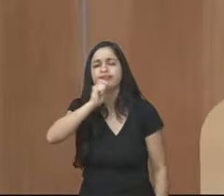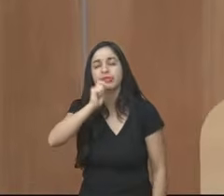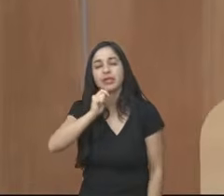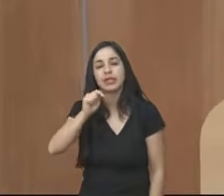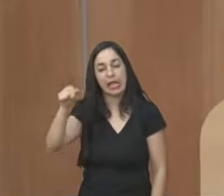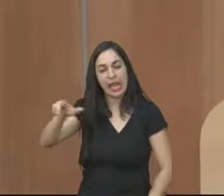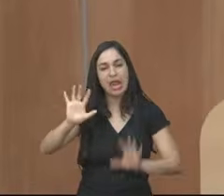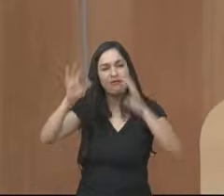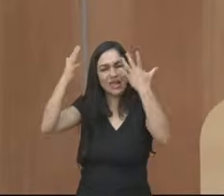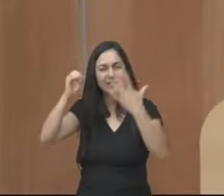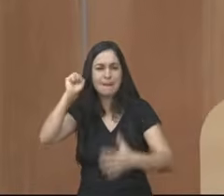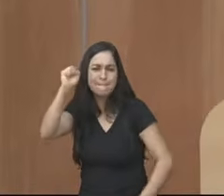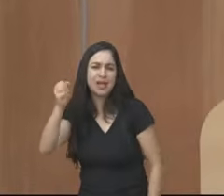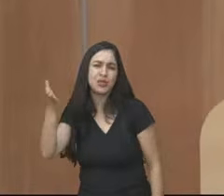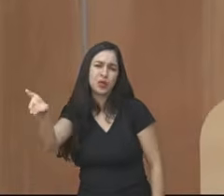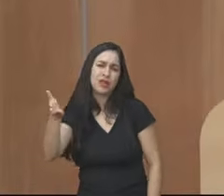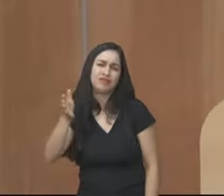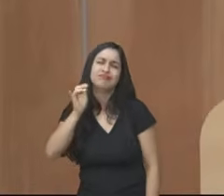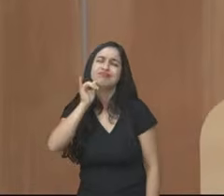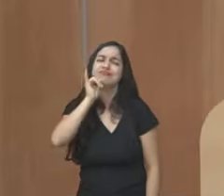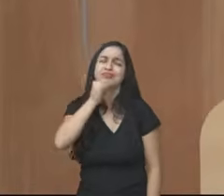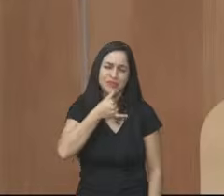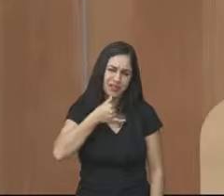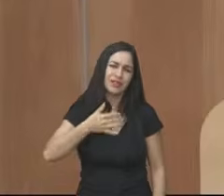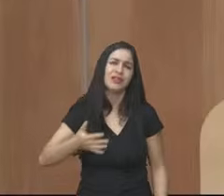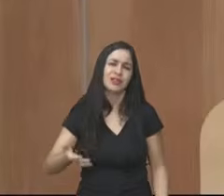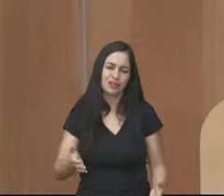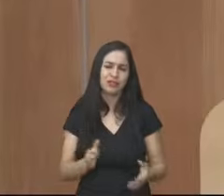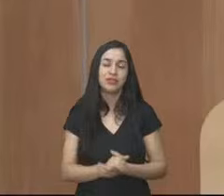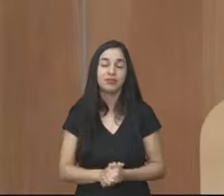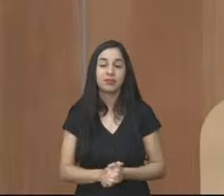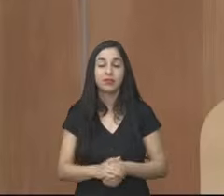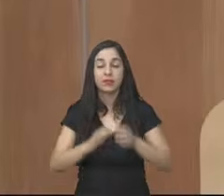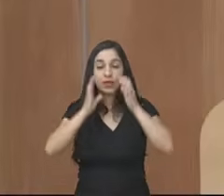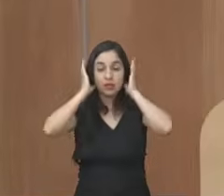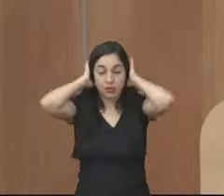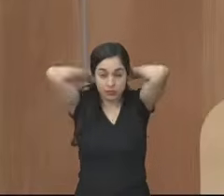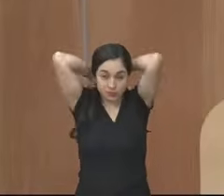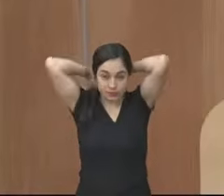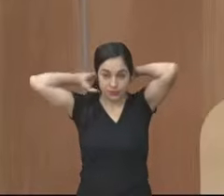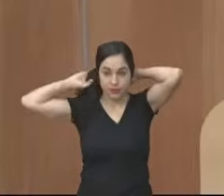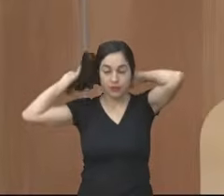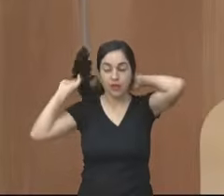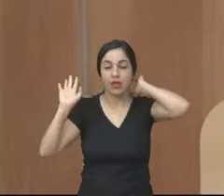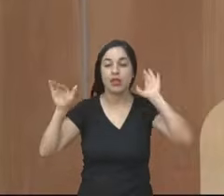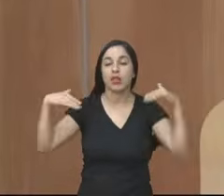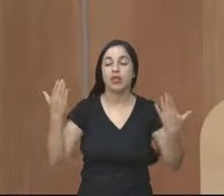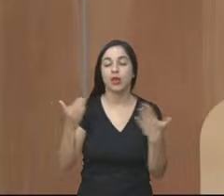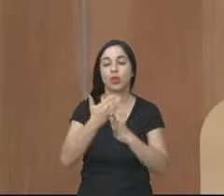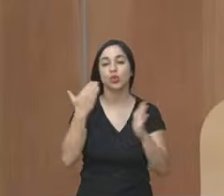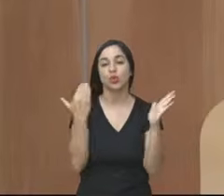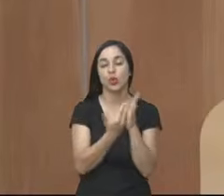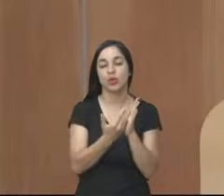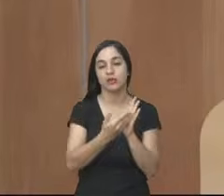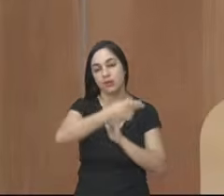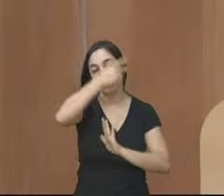festa. Isso que é mais triste. Então, todos os integrantes da Remar